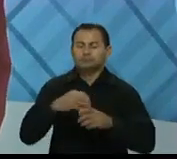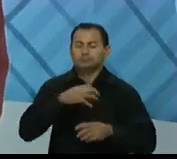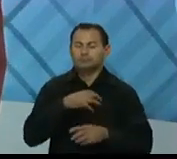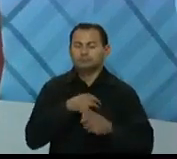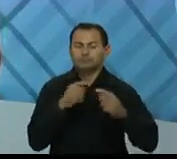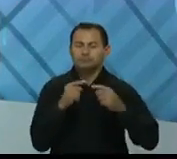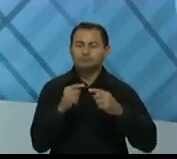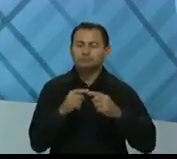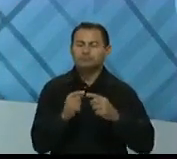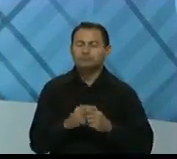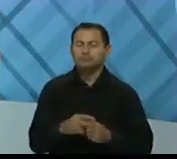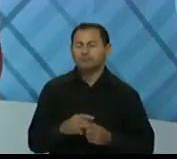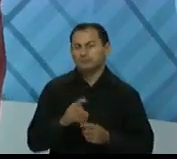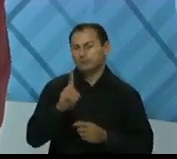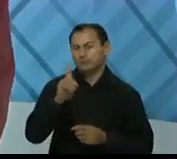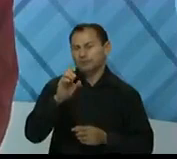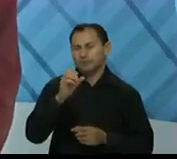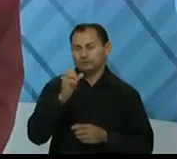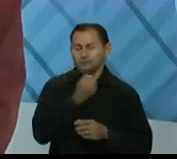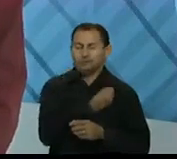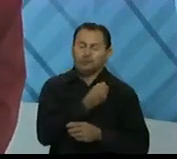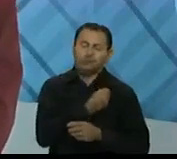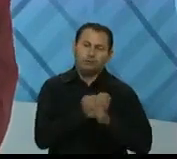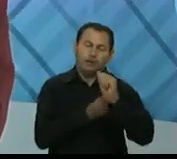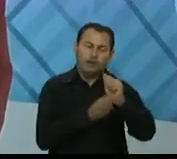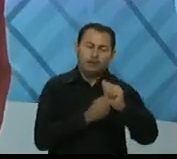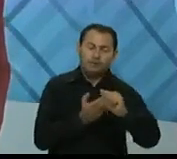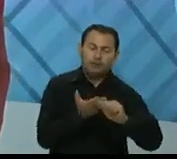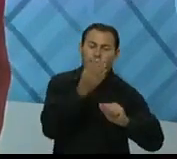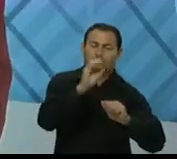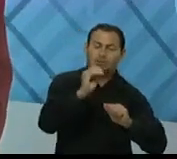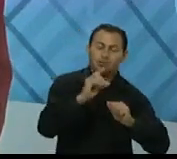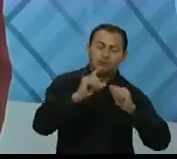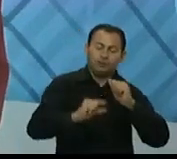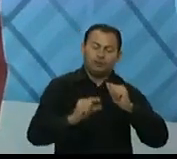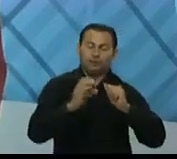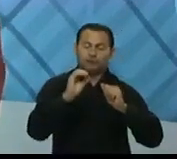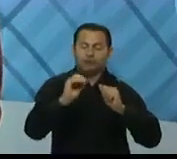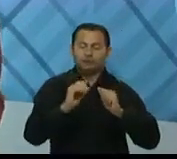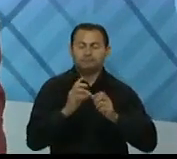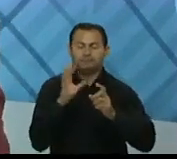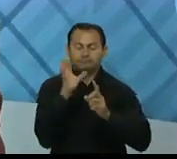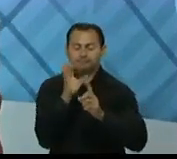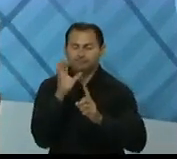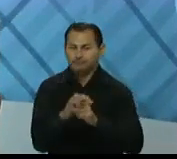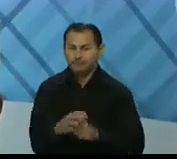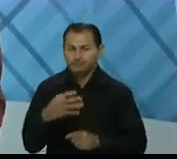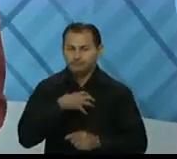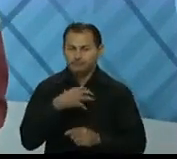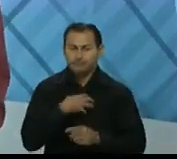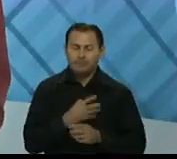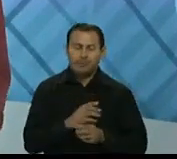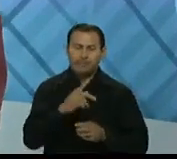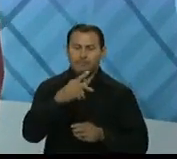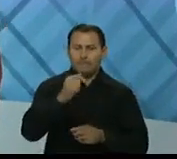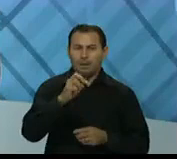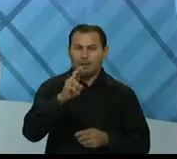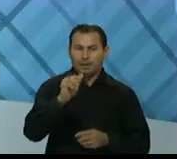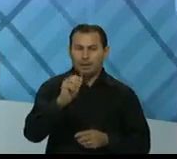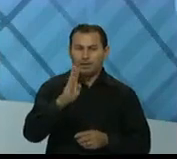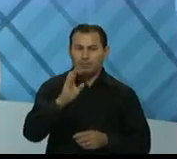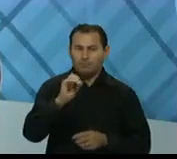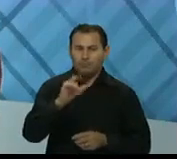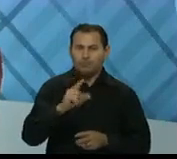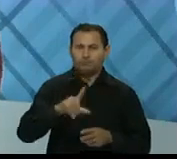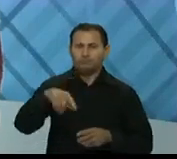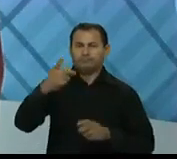de acordo com o coeficiente a. Se ele é maior que zero, menor que zero, isso vai influenciar na forma que será essa parábola. Um